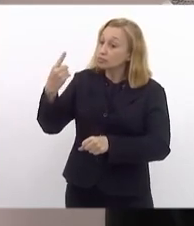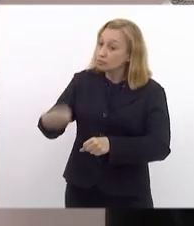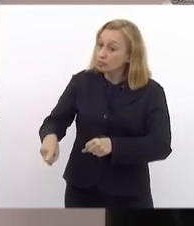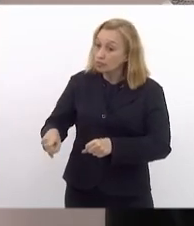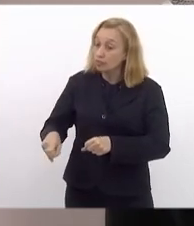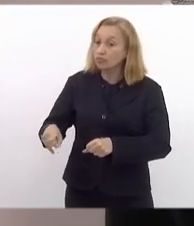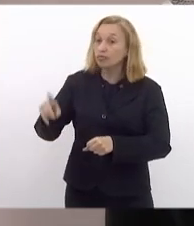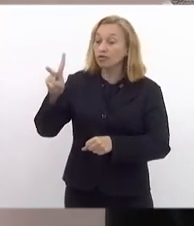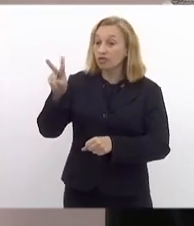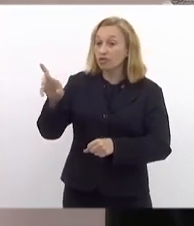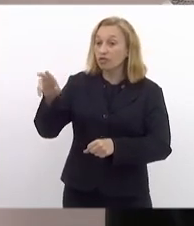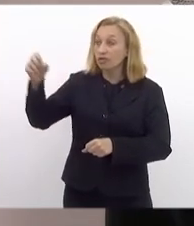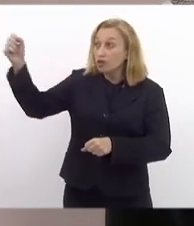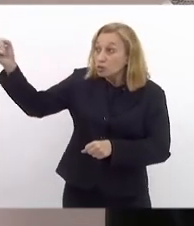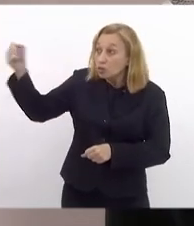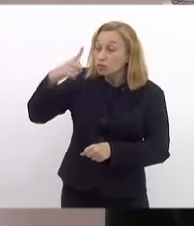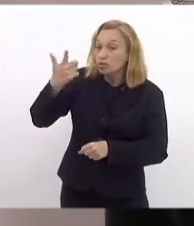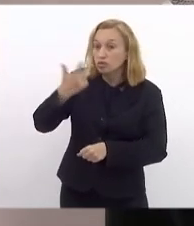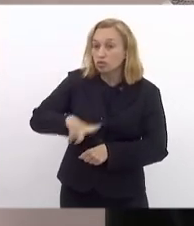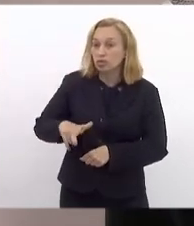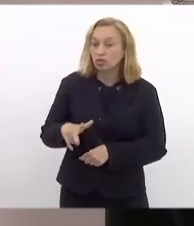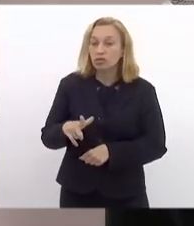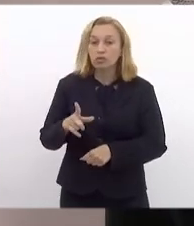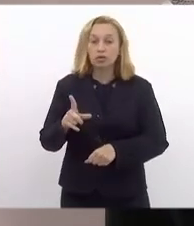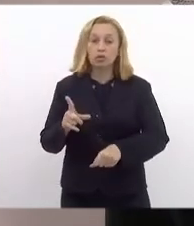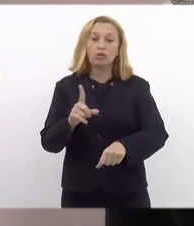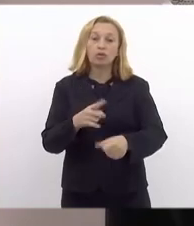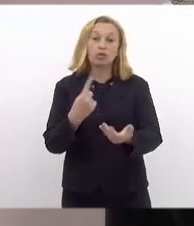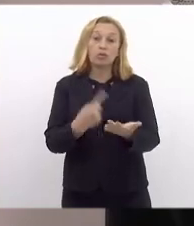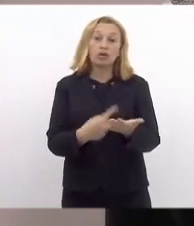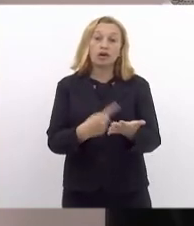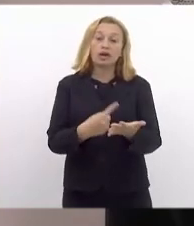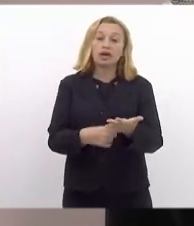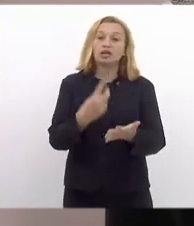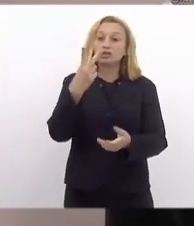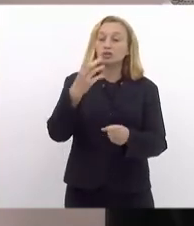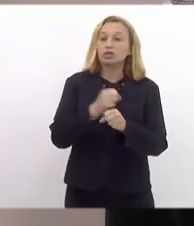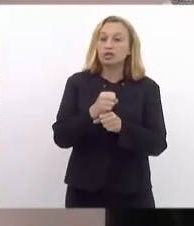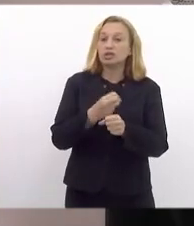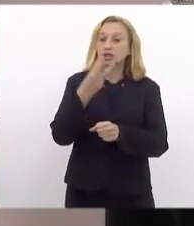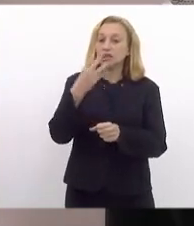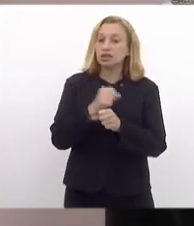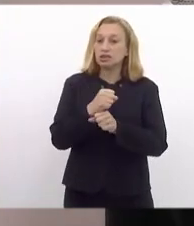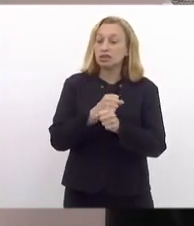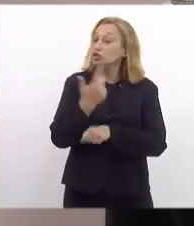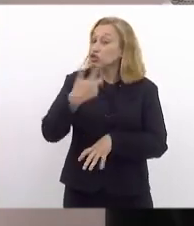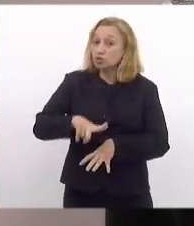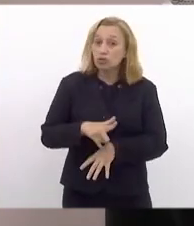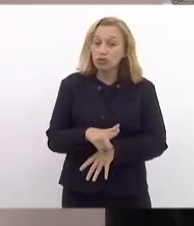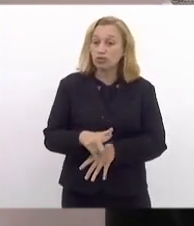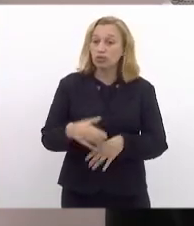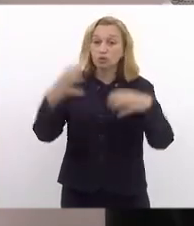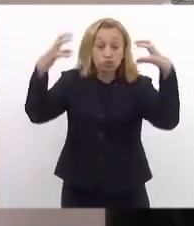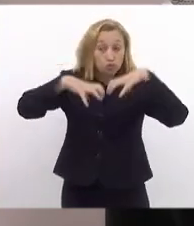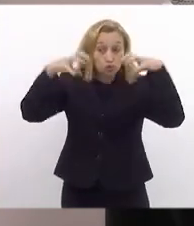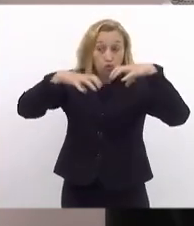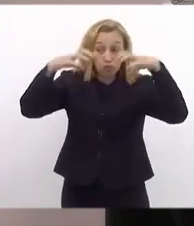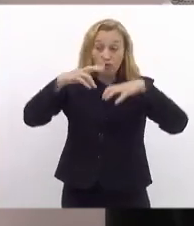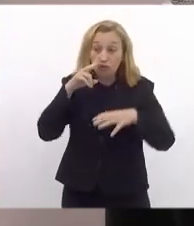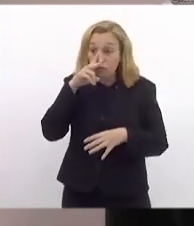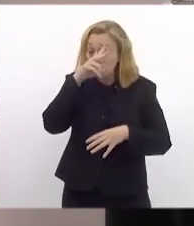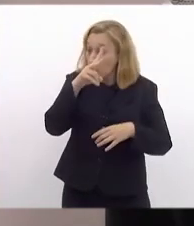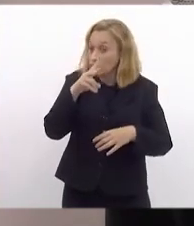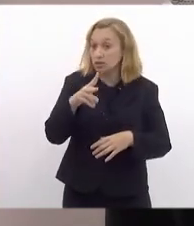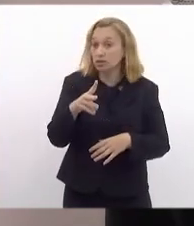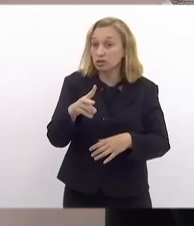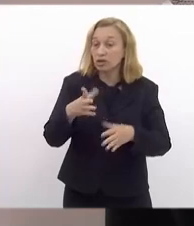É só escrever e Marcar data se a no próximo daqui a 2 anos 3 anos mas vai ter chuva em